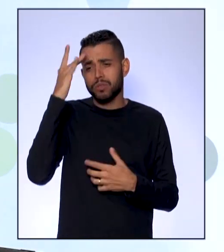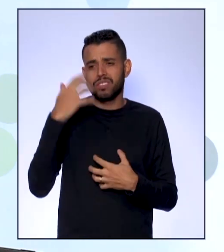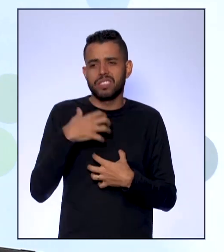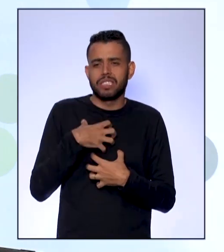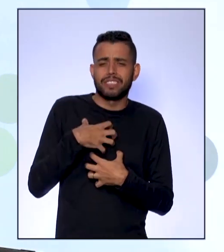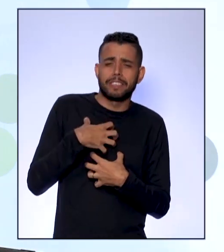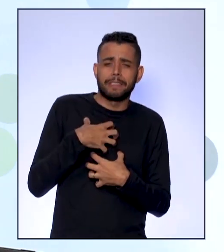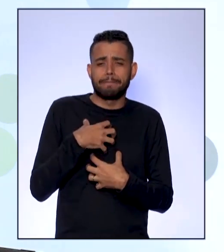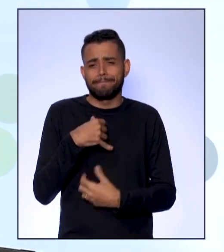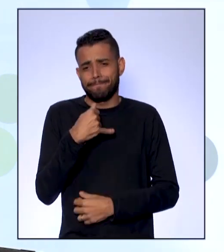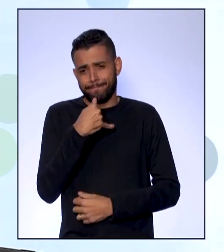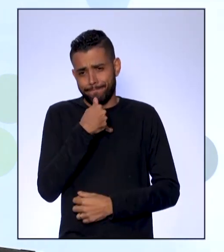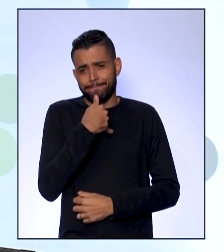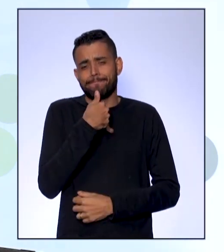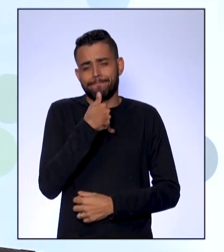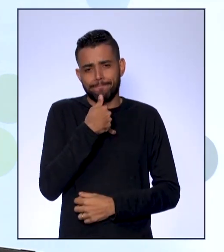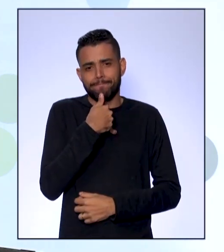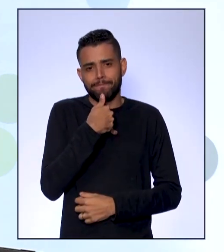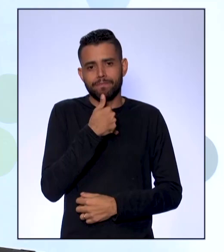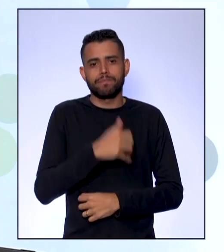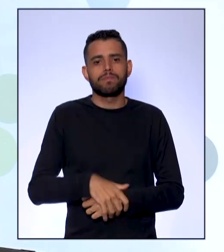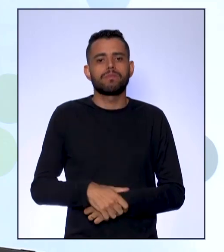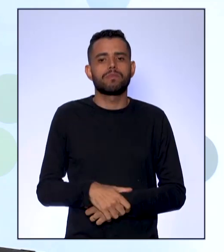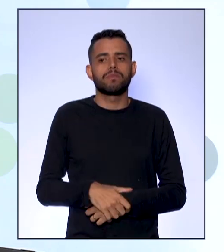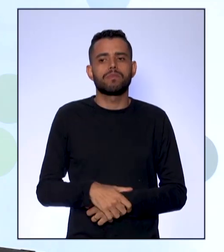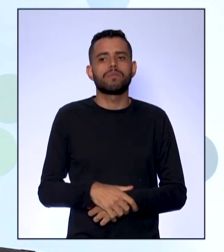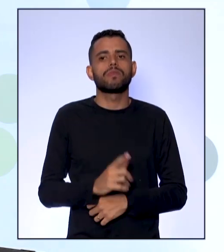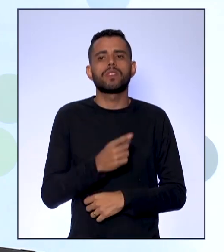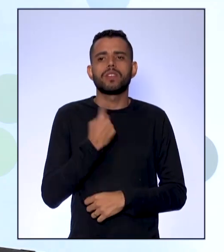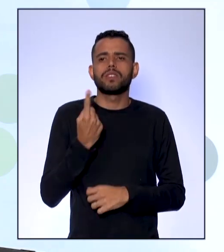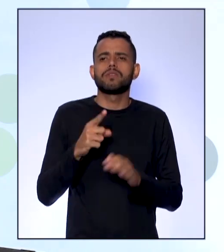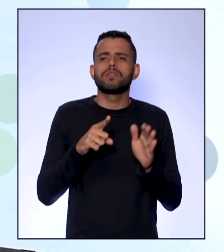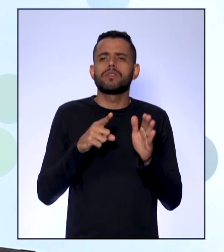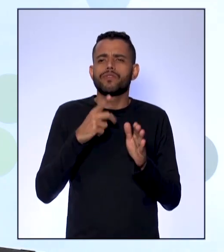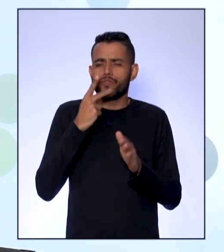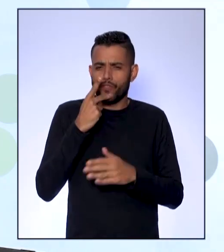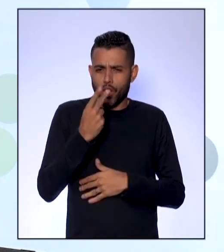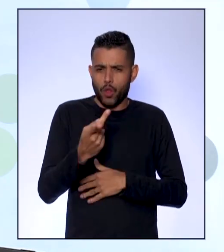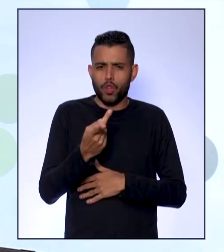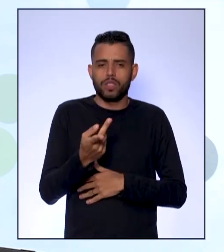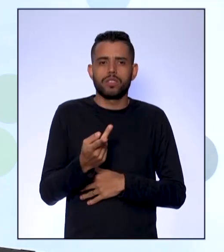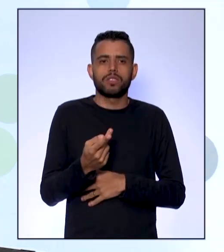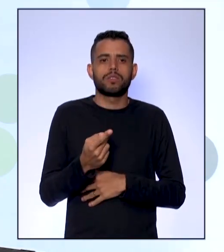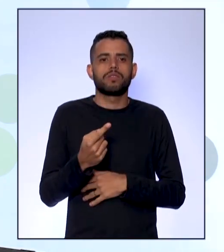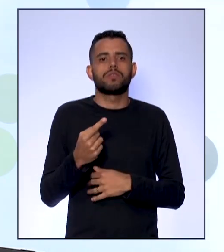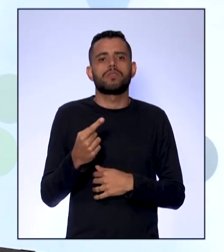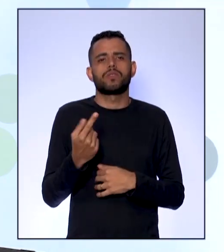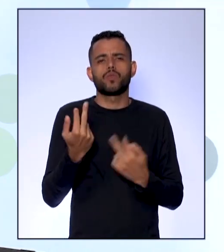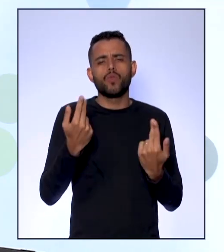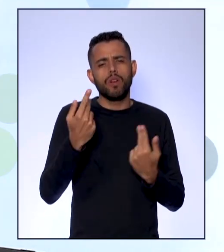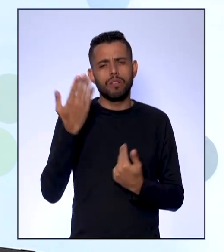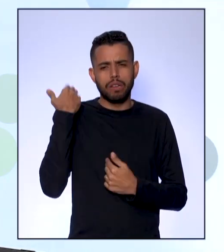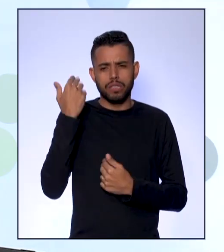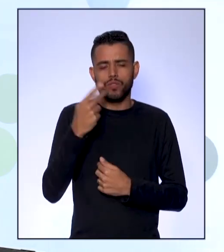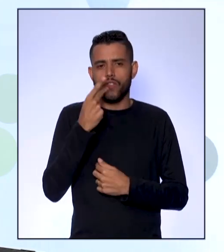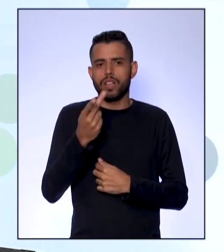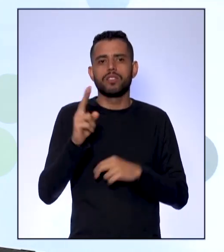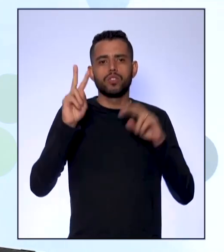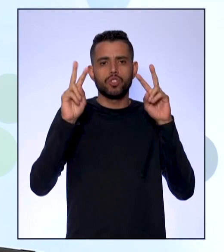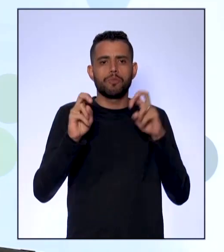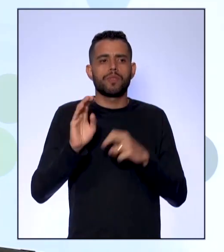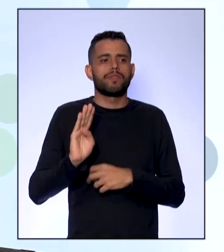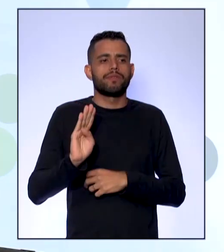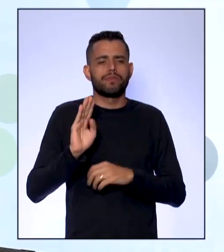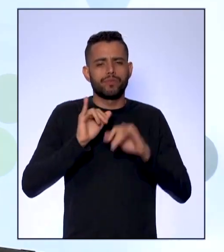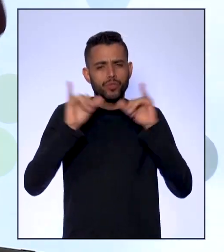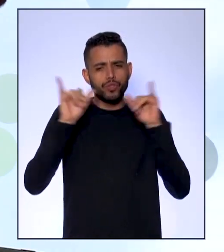dela. A gente fez esse questionamento porque, assim, quando a gente fala, né, voltando até no que eu tinha falado antes, quando a gente fala sobre fake news, a gente sempre tem